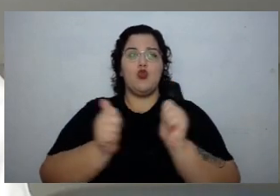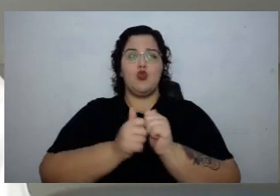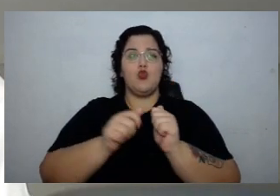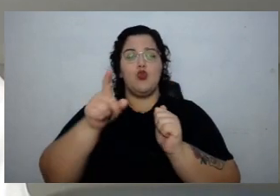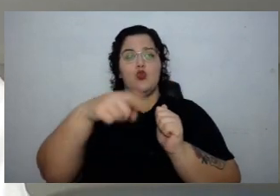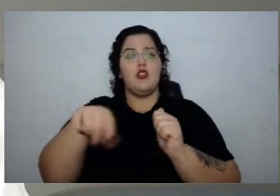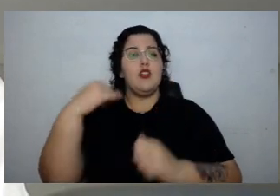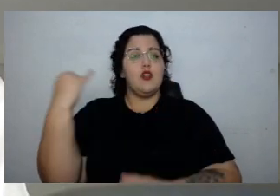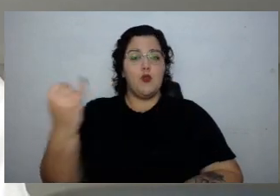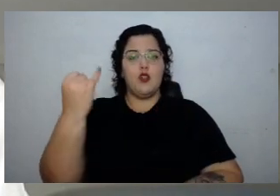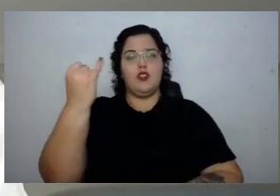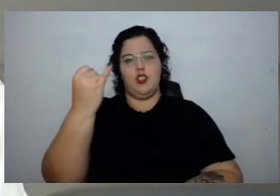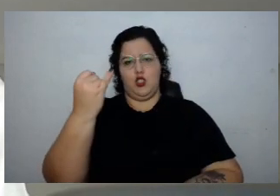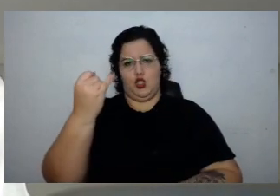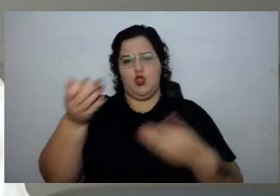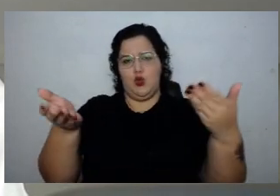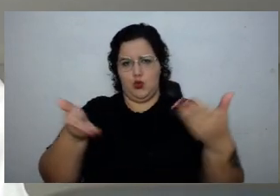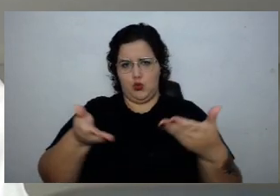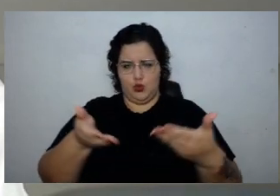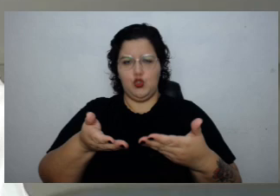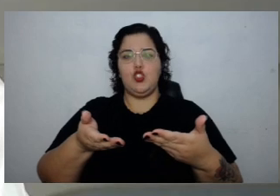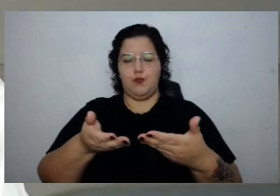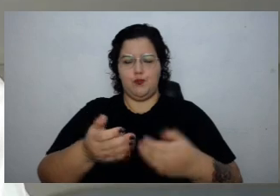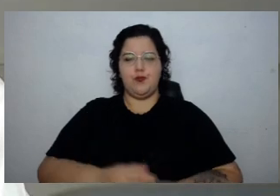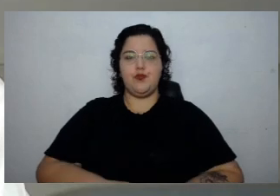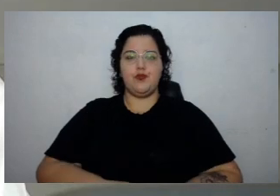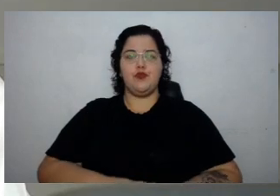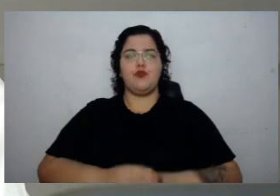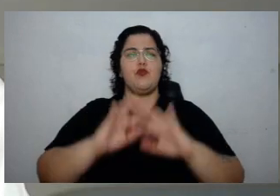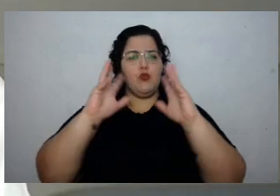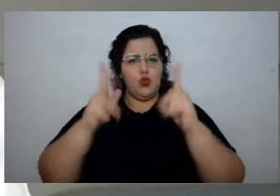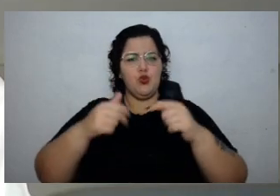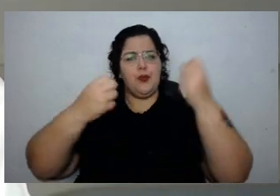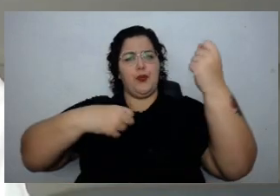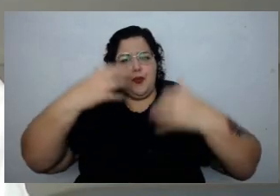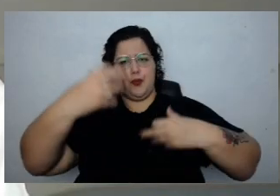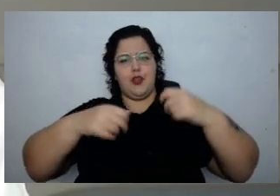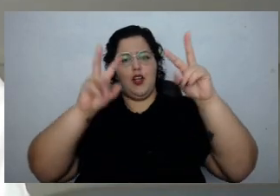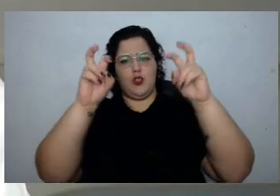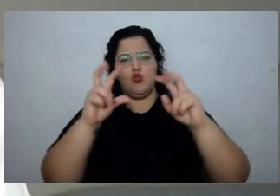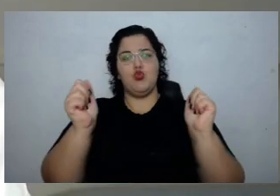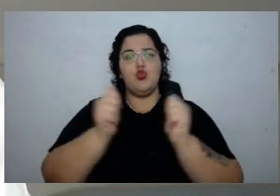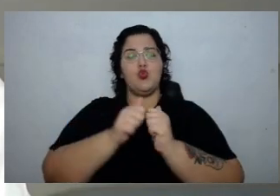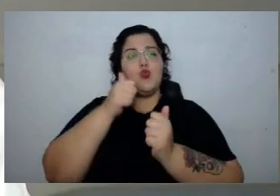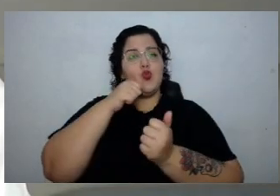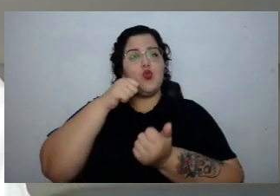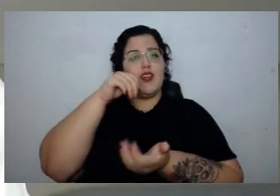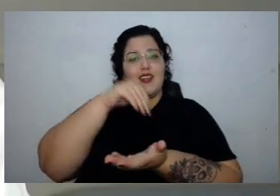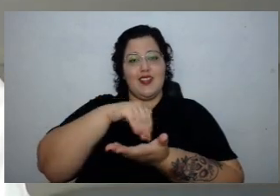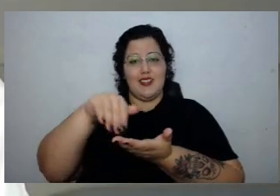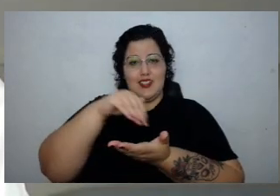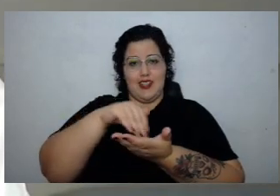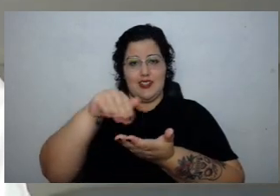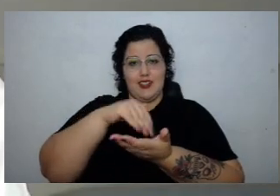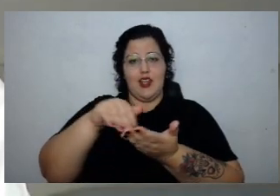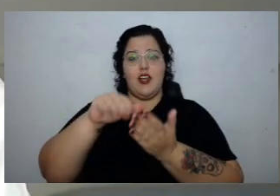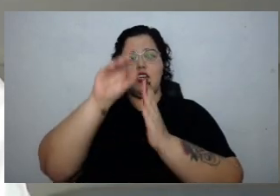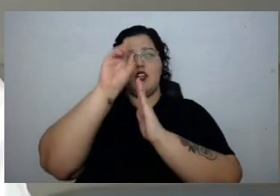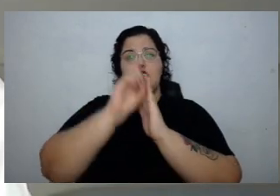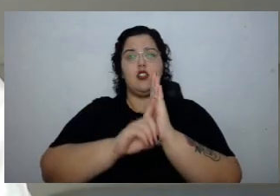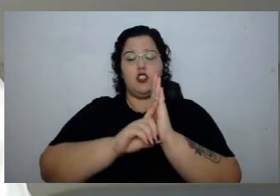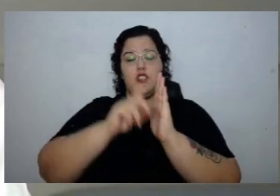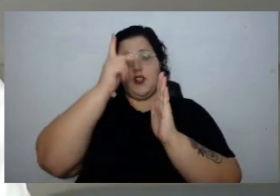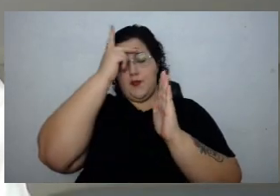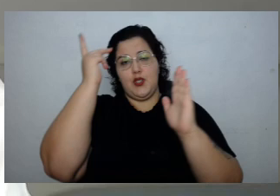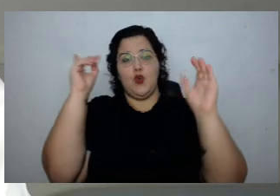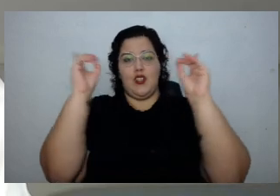com você a importância da entrevista de hoje. Nós vamos conversar sobre tudo isso com a secretária nacional dos Direitos da Pessoa